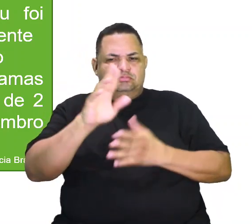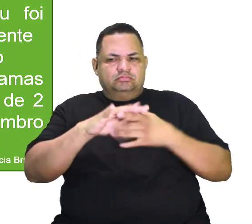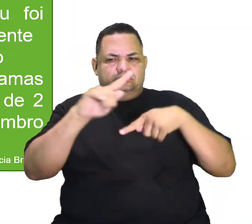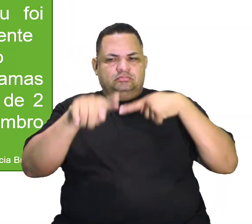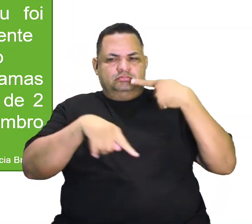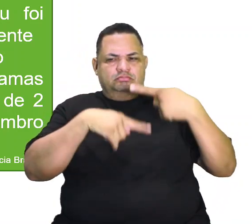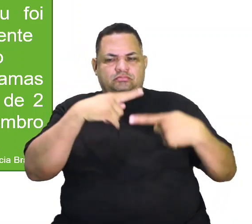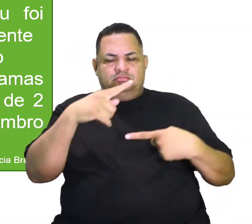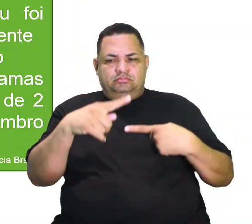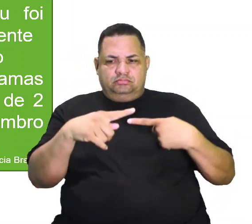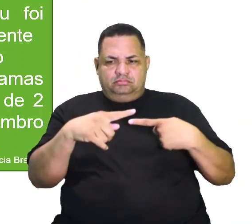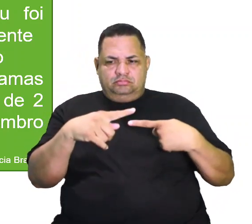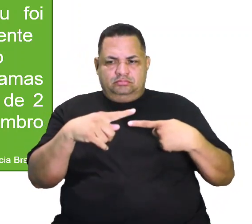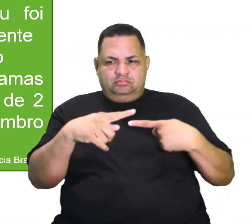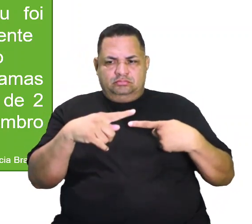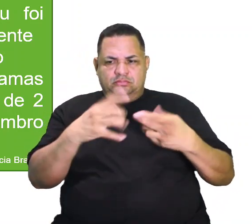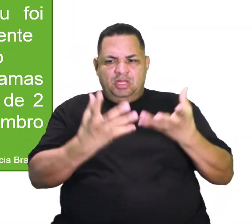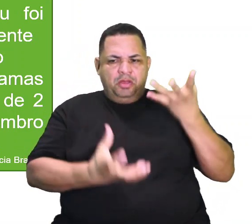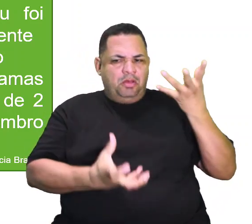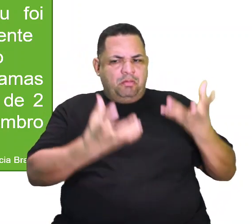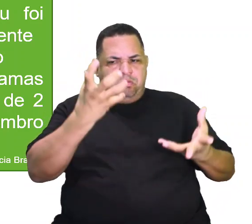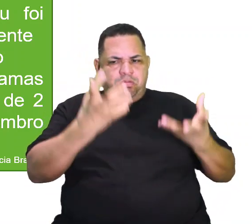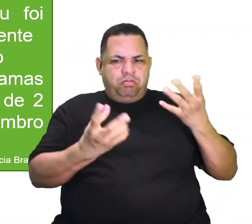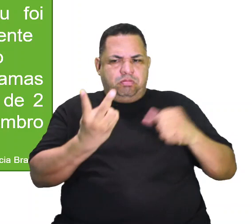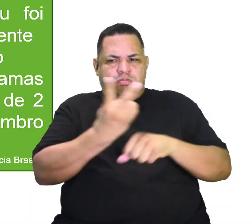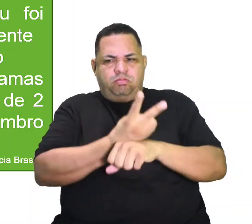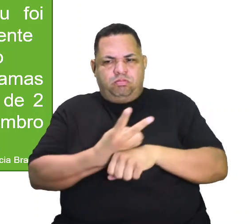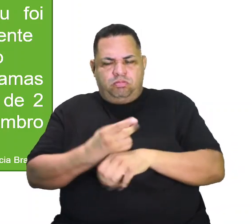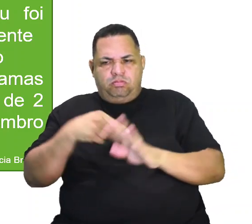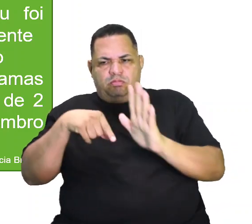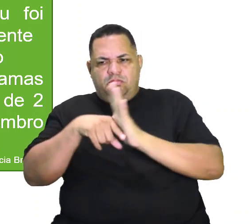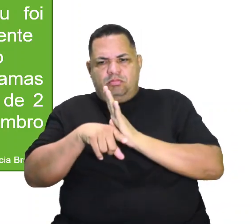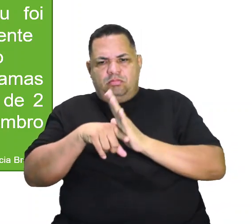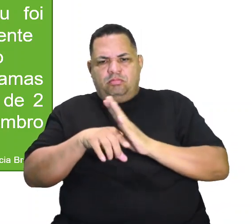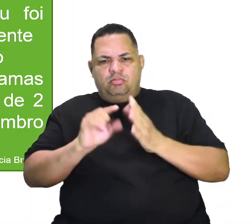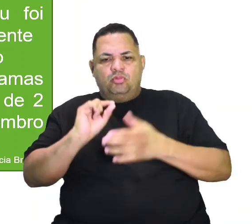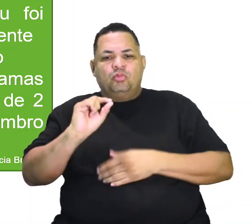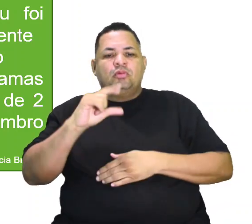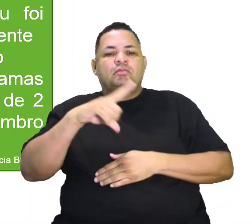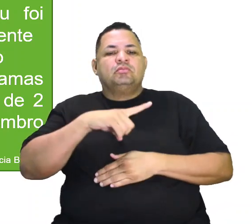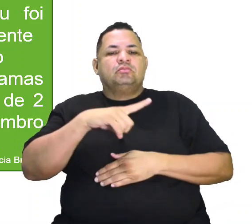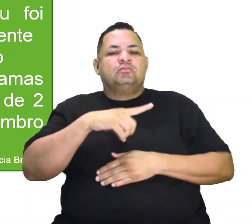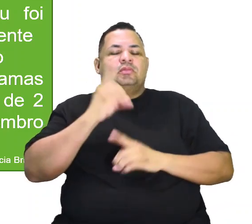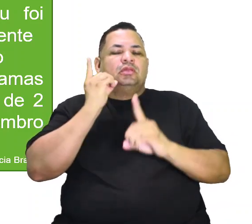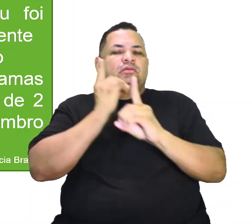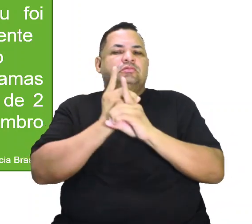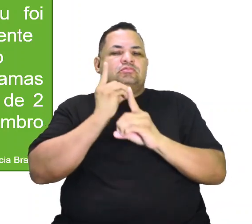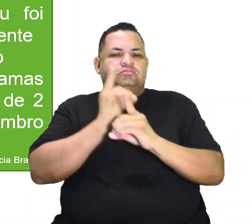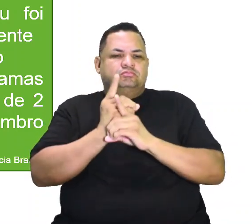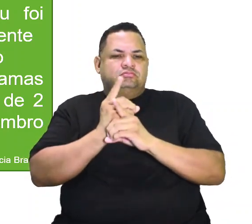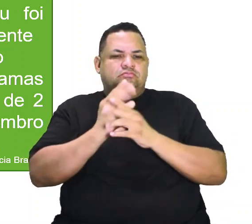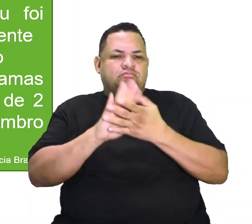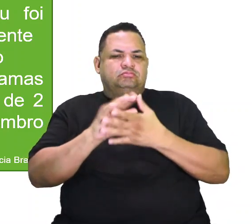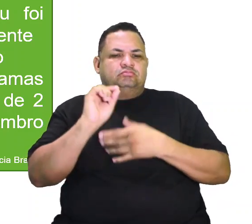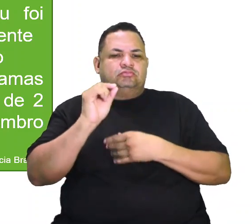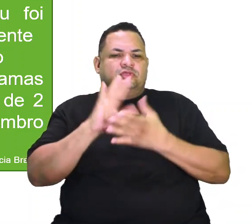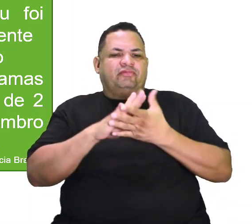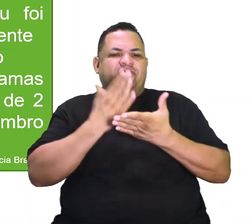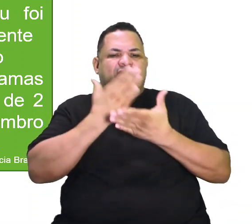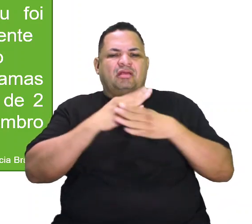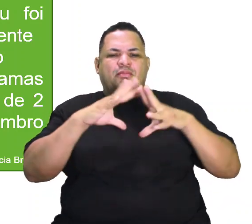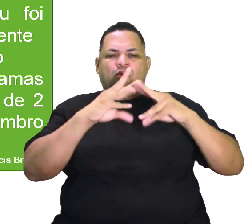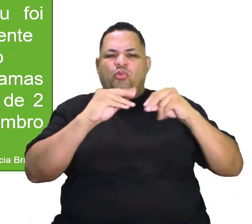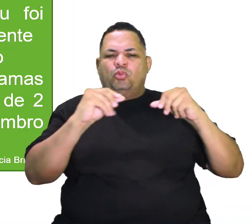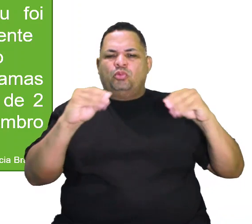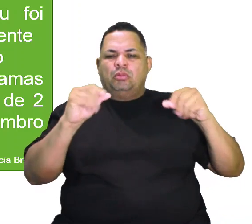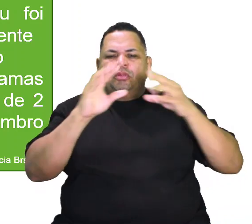a universidade, após, né, esse incêndio, buscou pesquisar para ver o que ainda